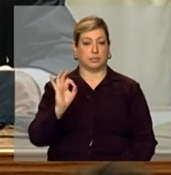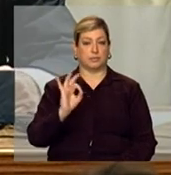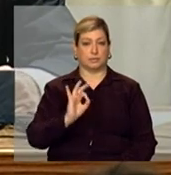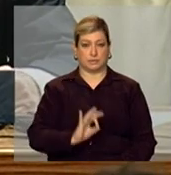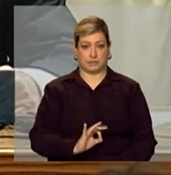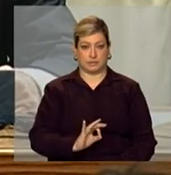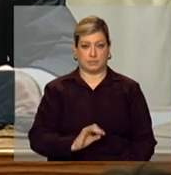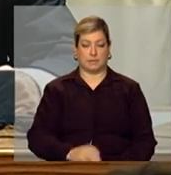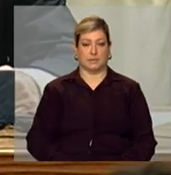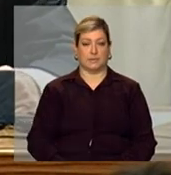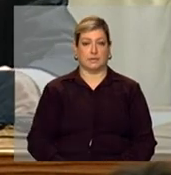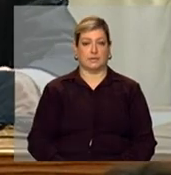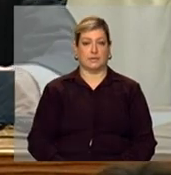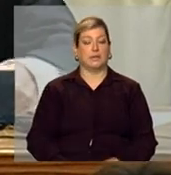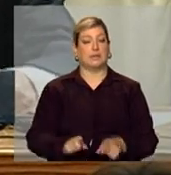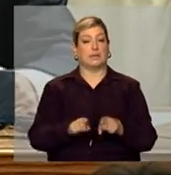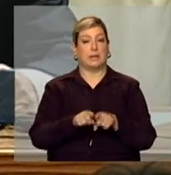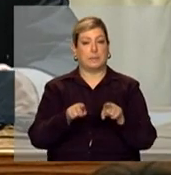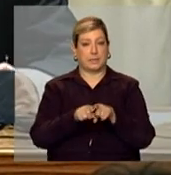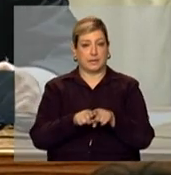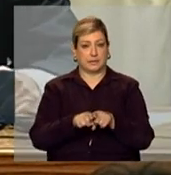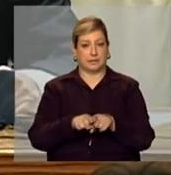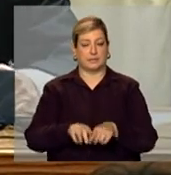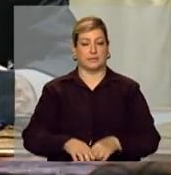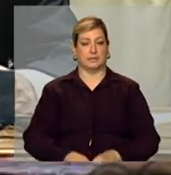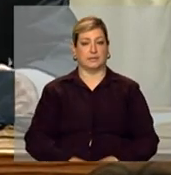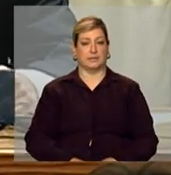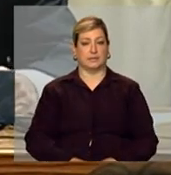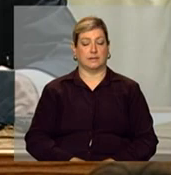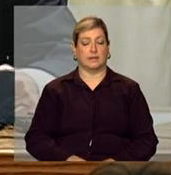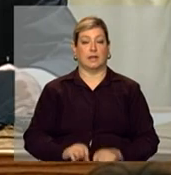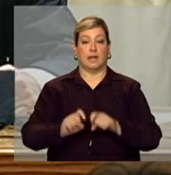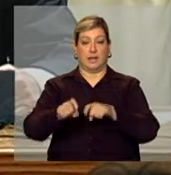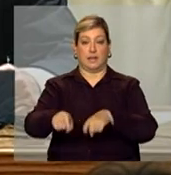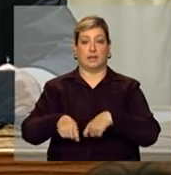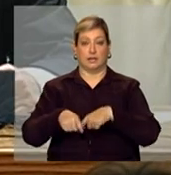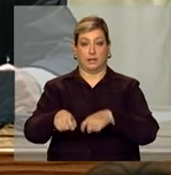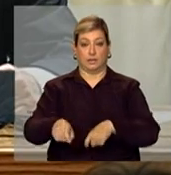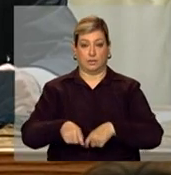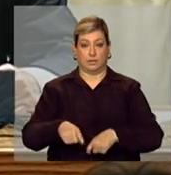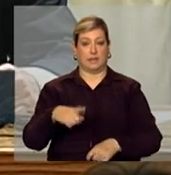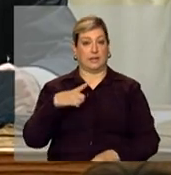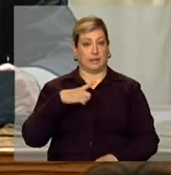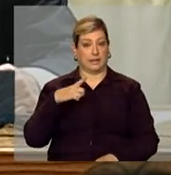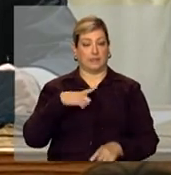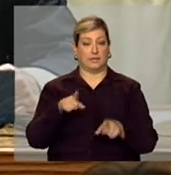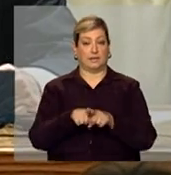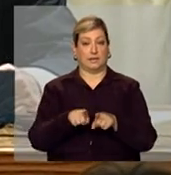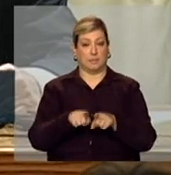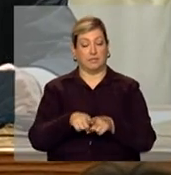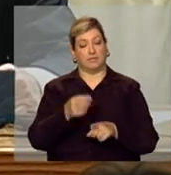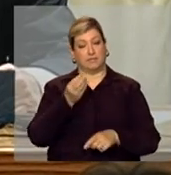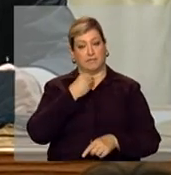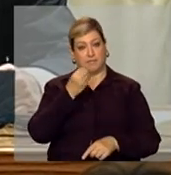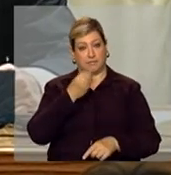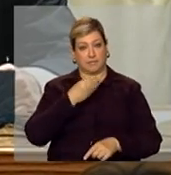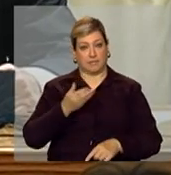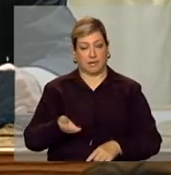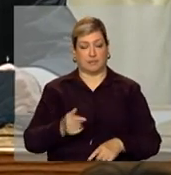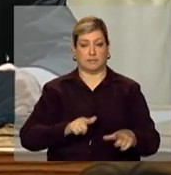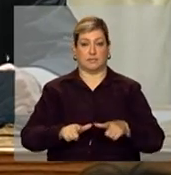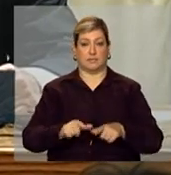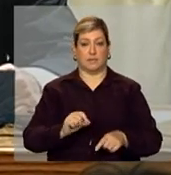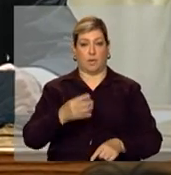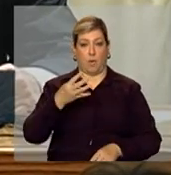0.5% em compensação a agricultura teve um empenho fraco no